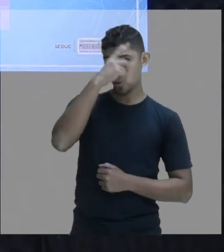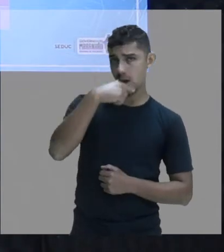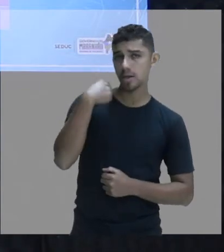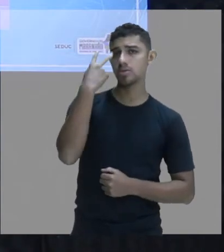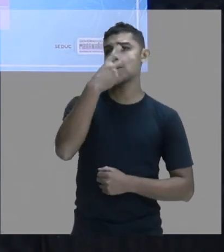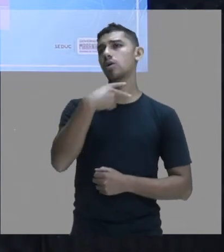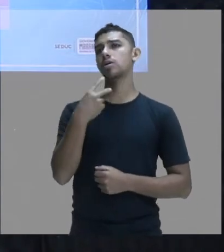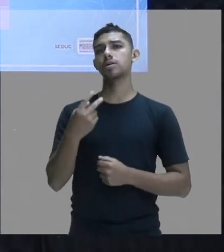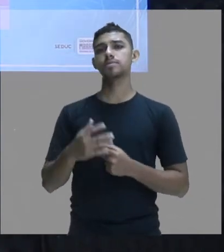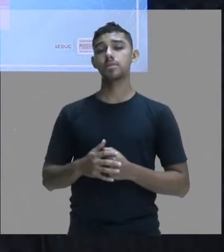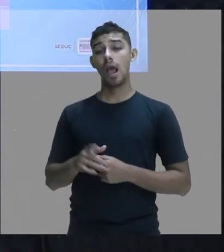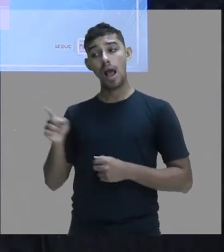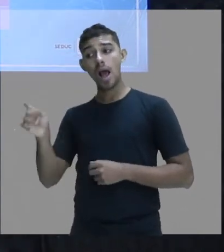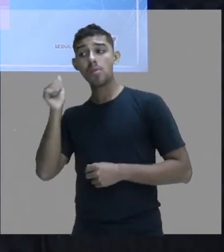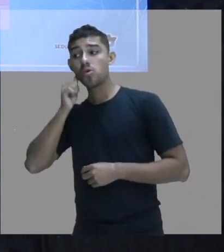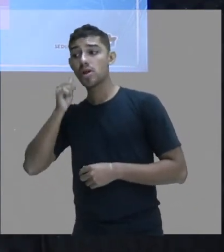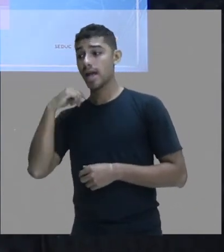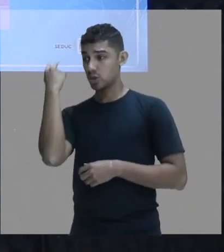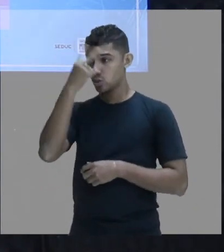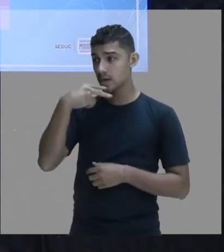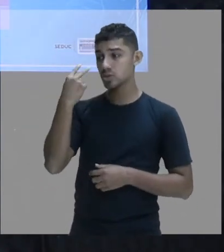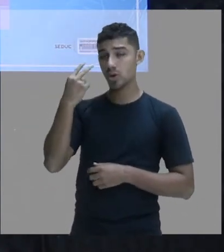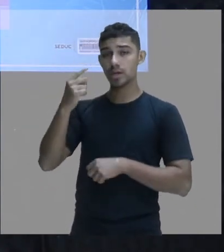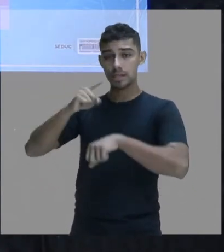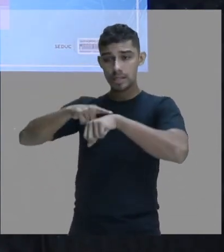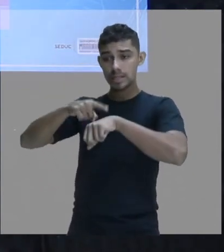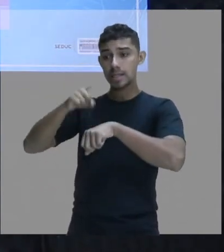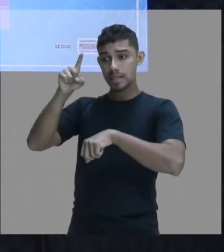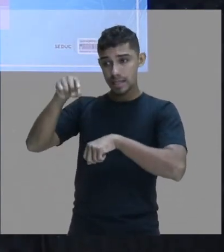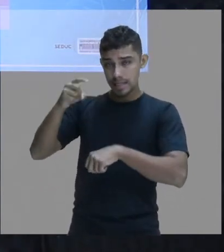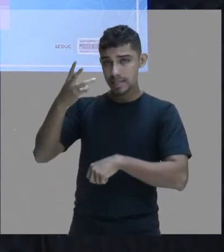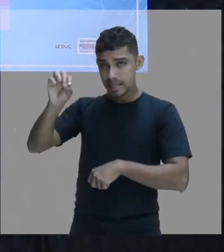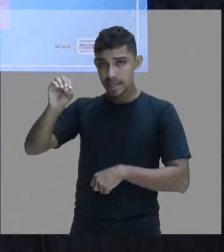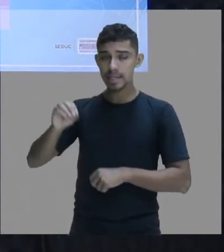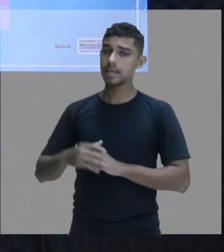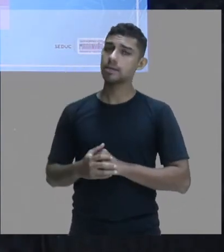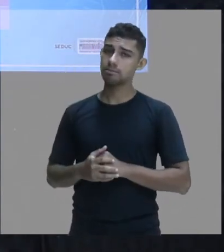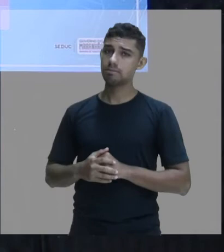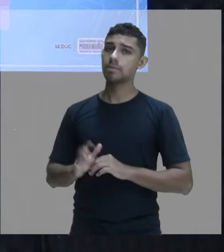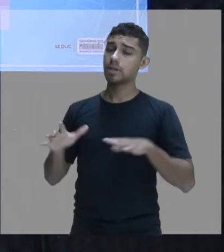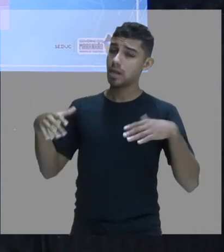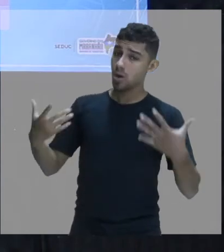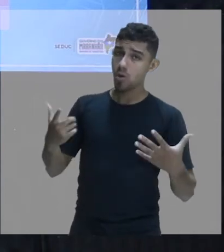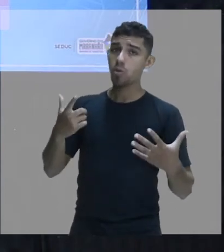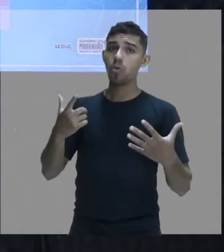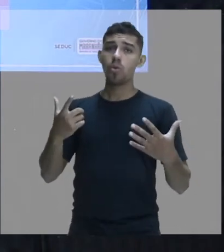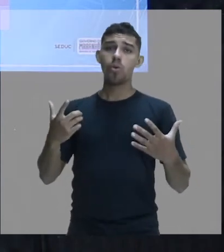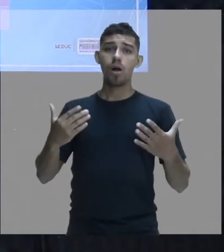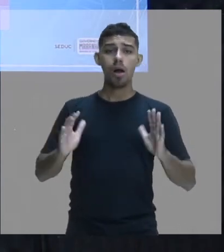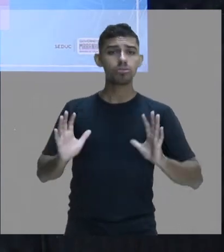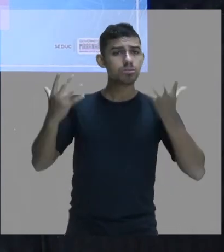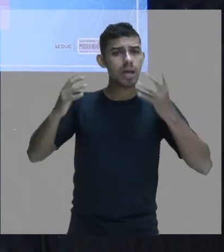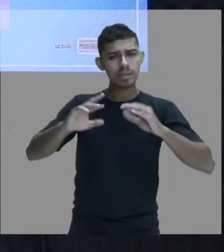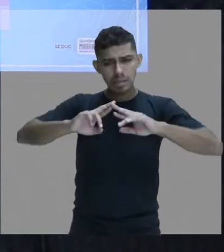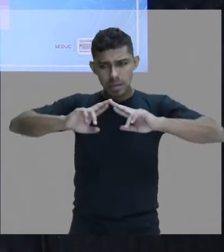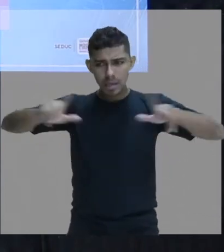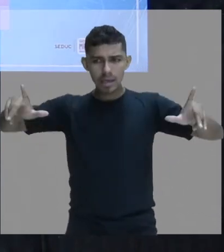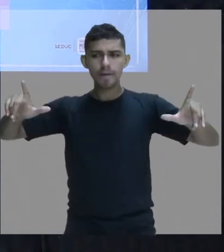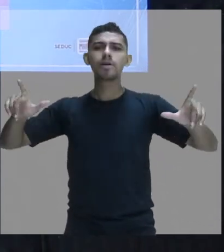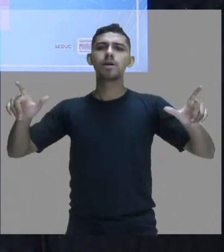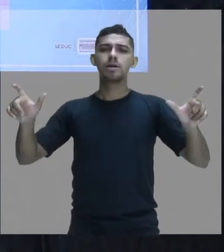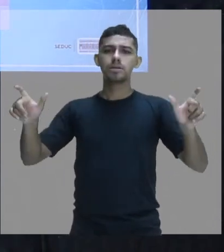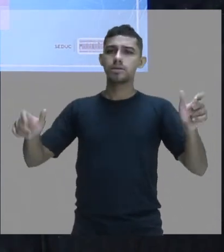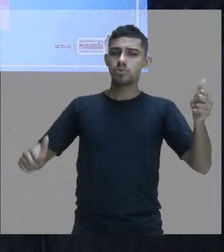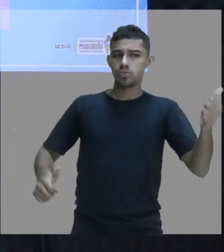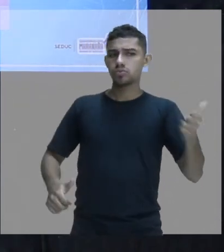mulheres é em torno de 2 horas e 30. São atletas profissionais. Então a gente consegue ver aí que existe uma certa disparidade nessa capacidade